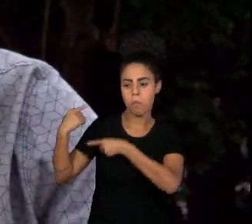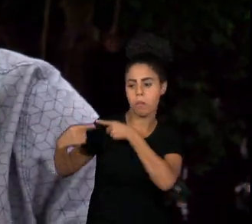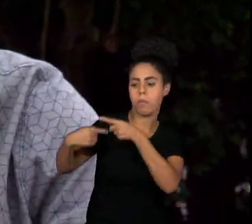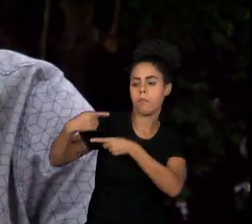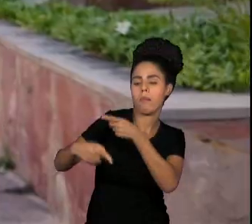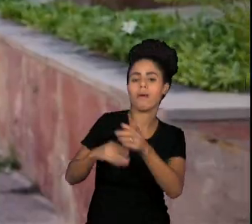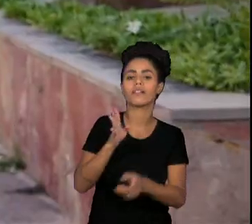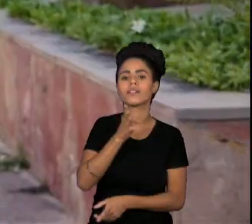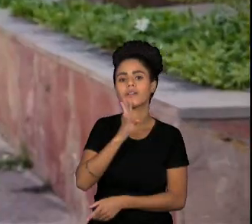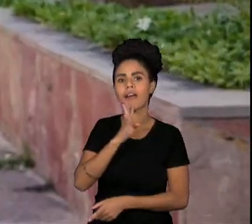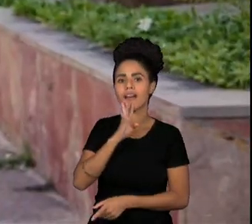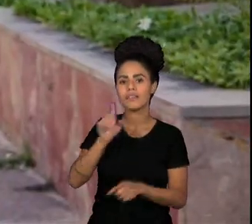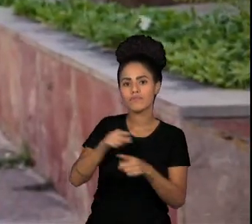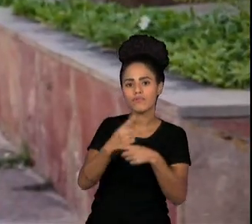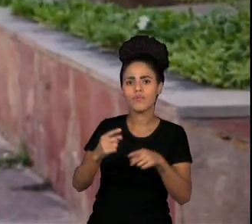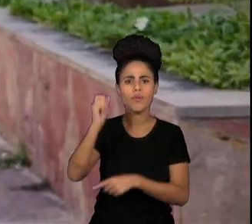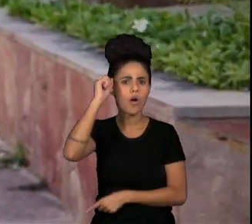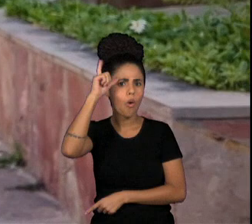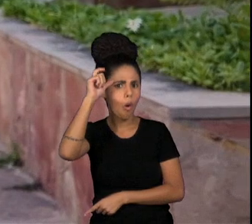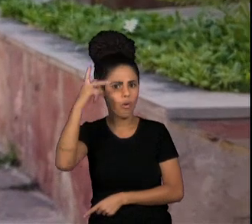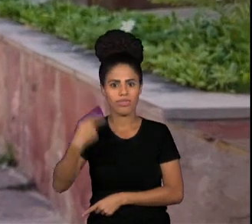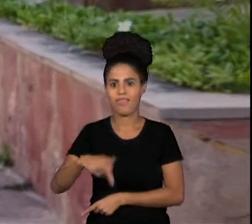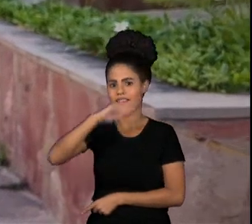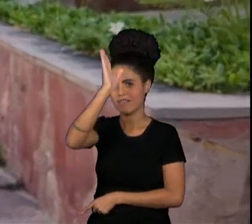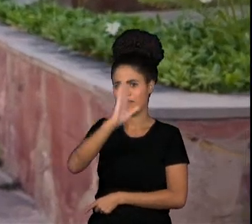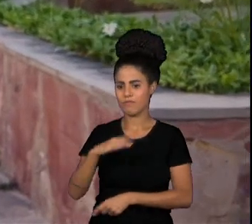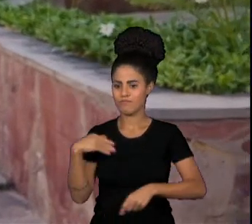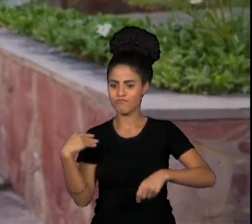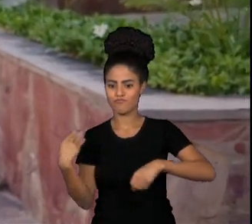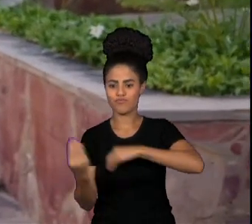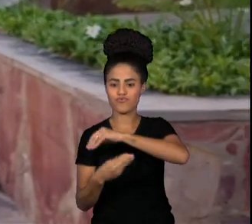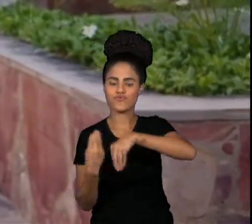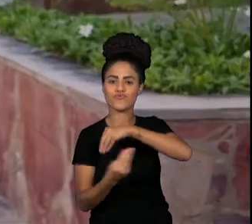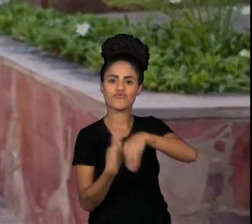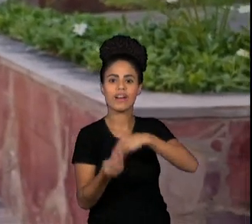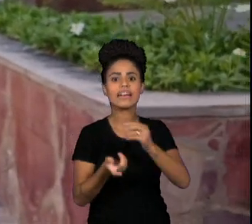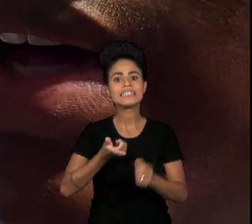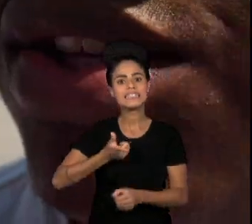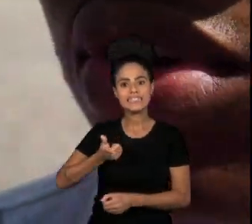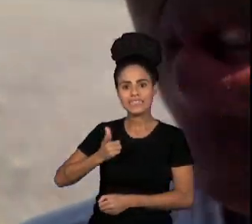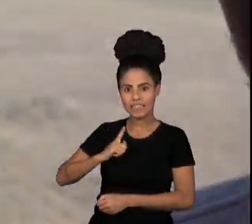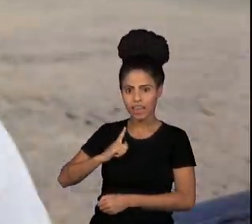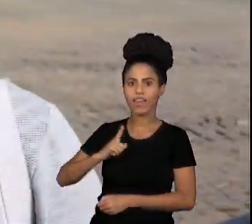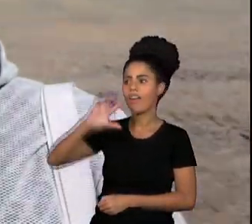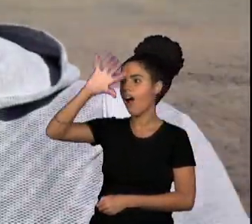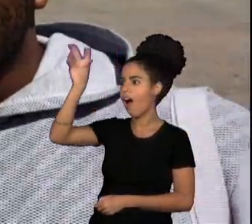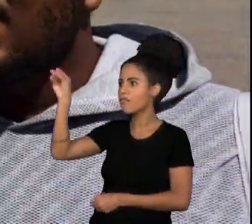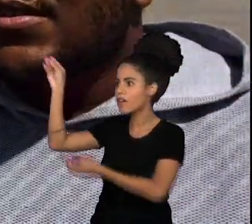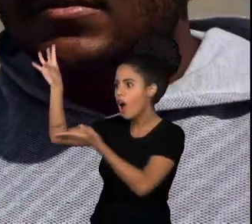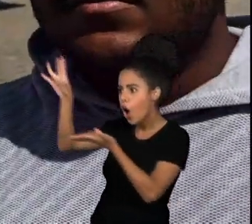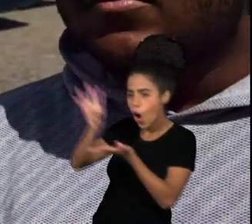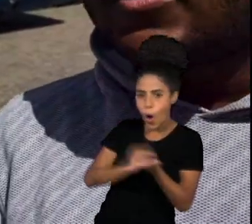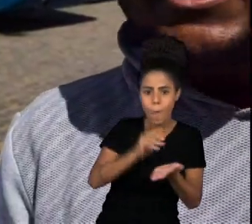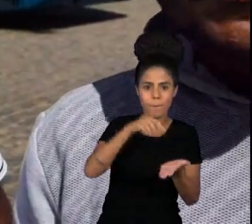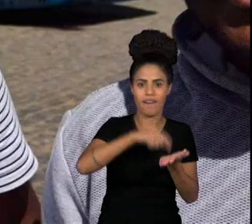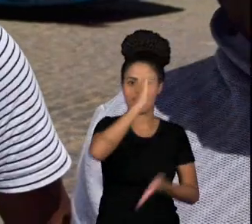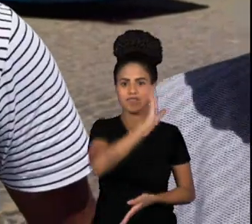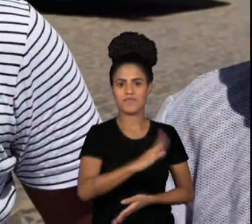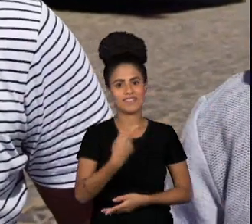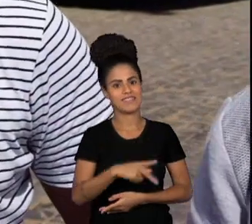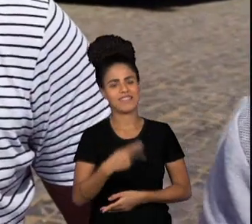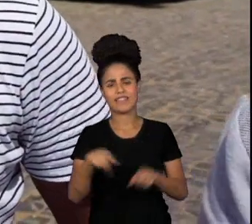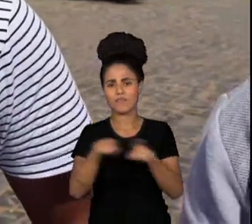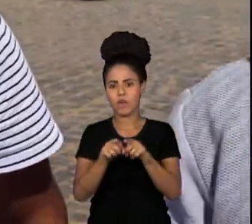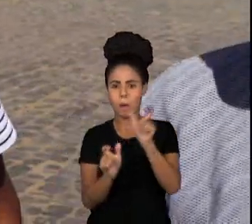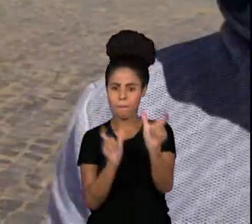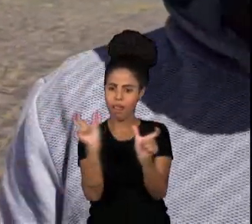instrumento africano. A nossa cultura aqui do Brasil é muito miscigenada e muito da nossa cultura vem da África. Religiosidade, muitas palavras.